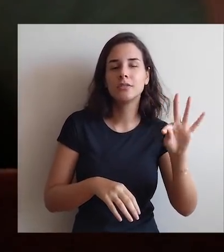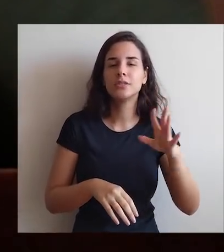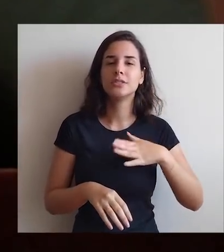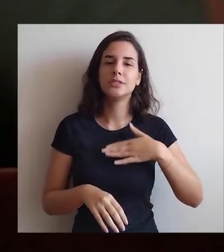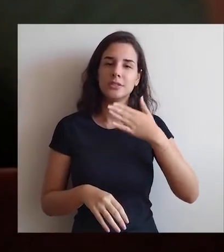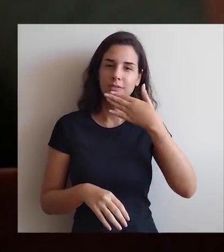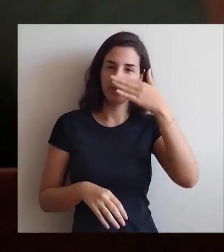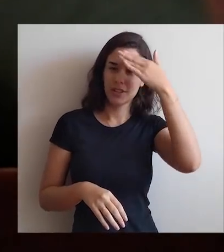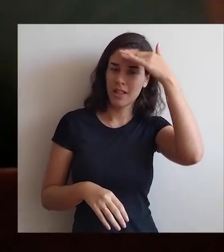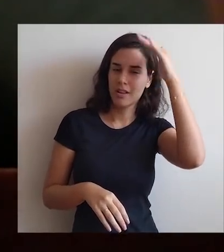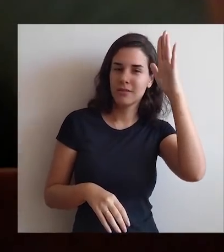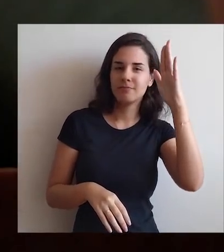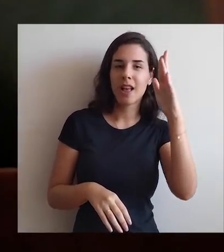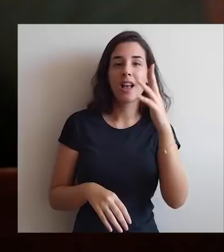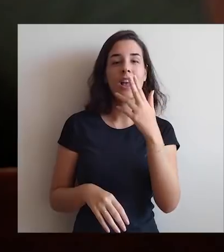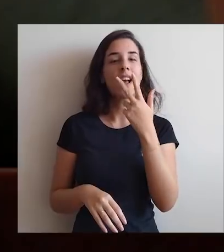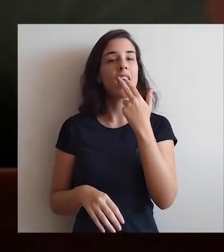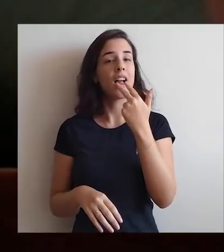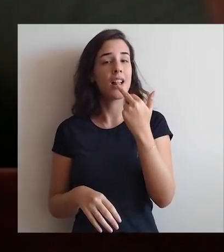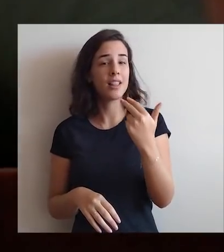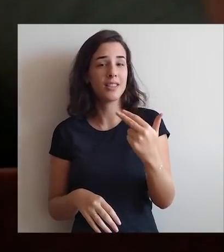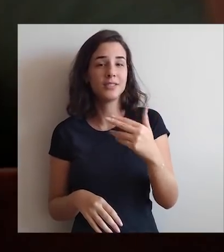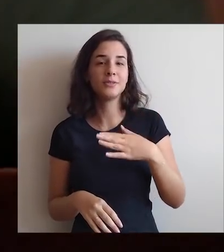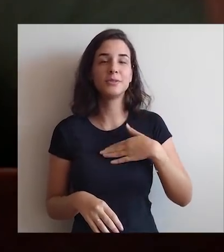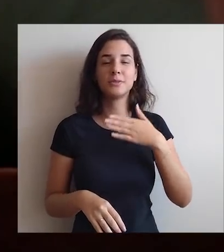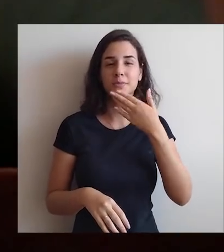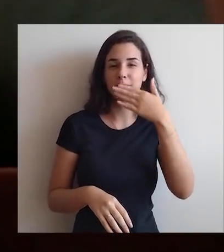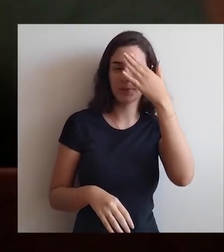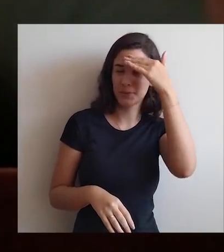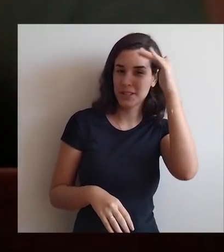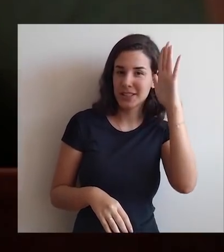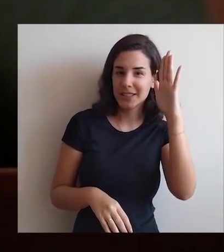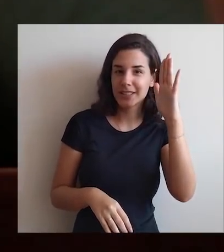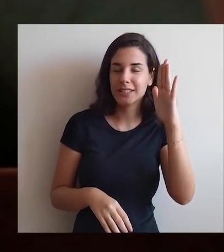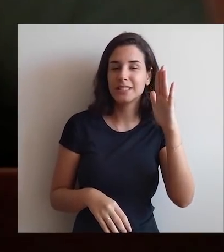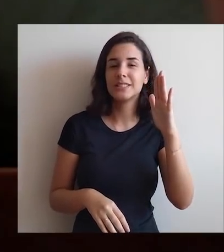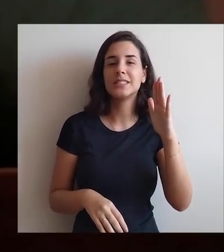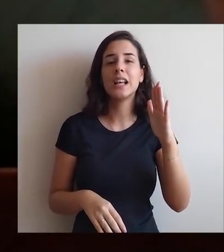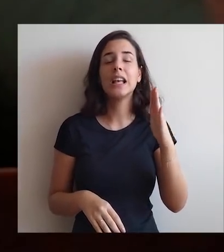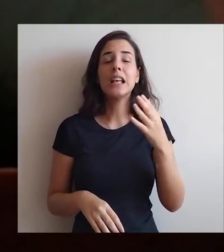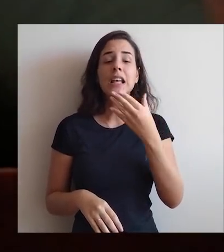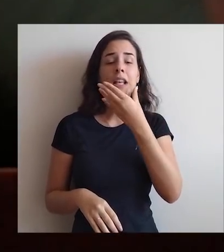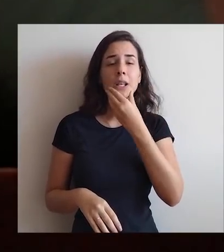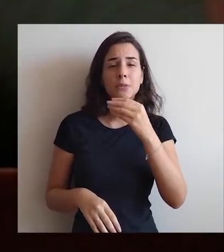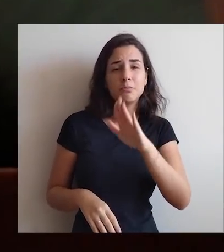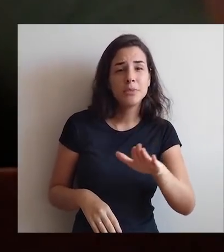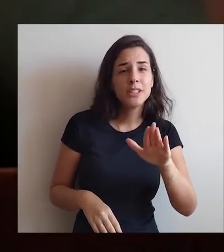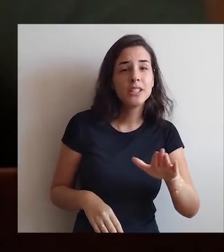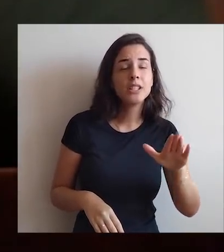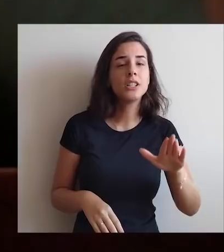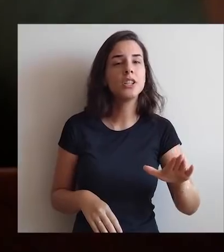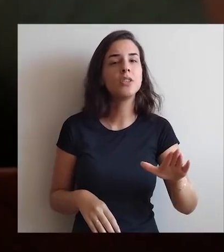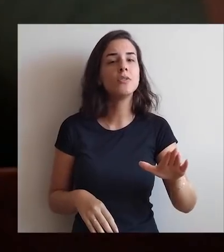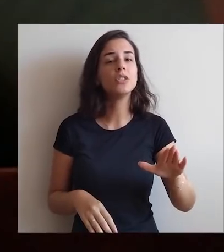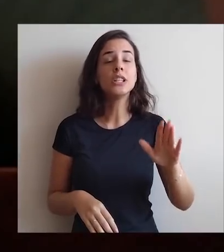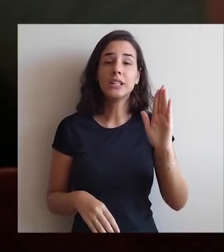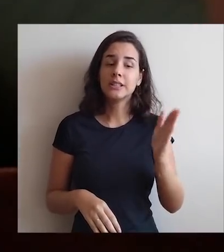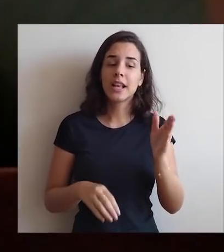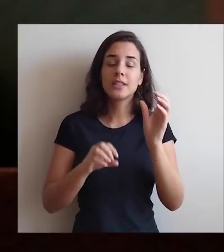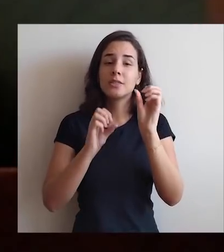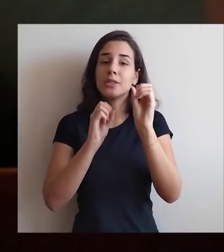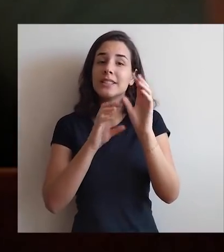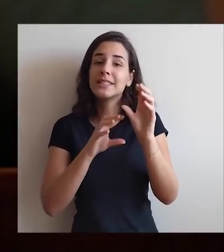biologia, mas também ensina teologia islâmica, ensina árabe,